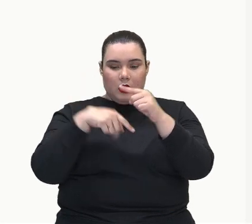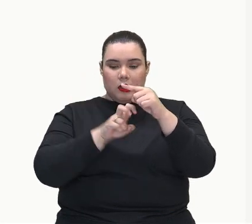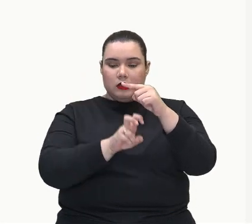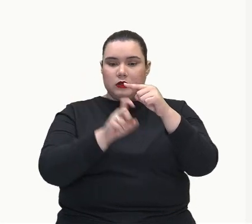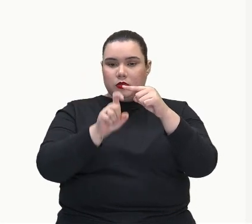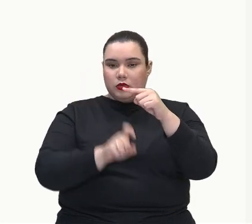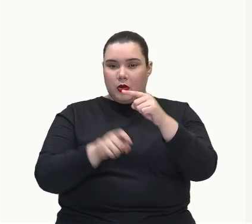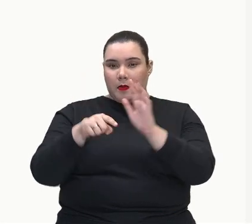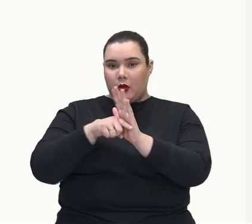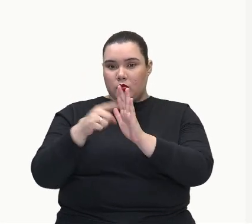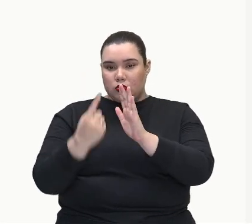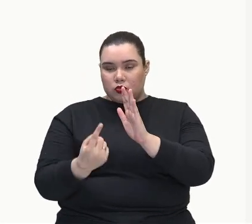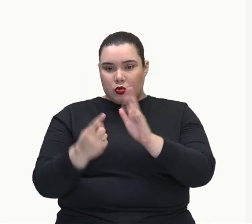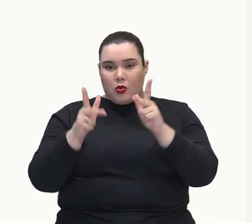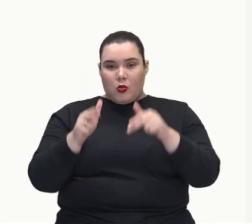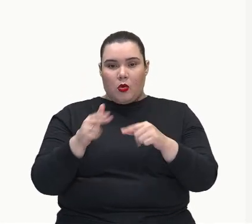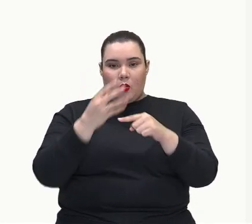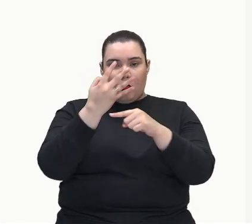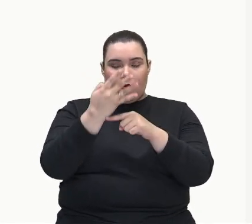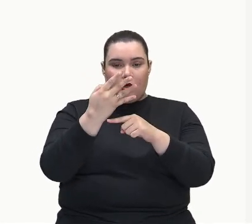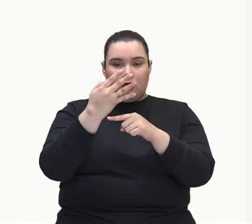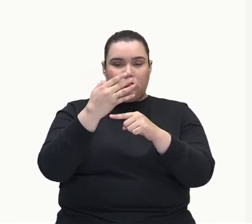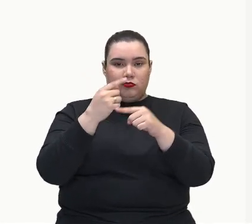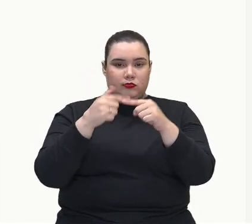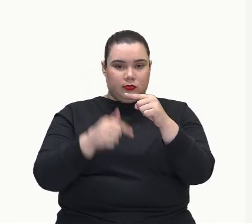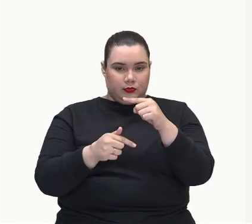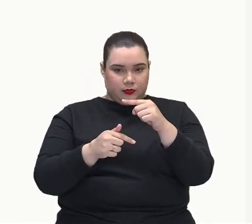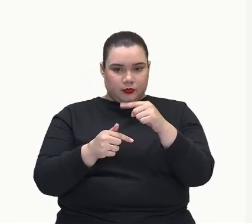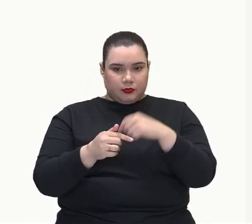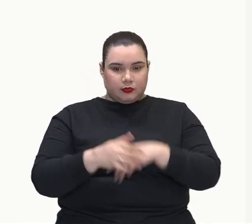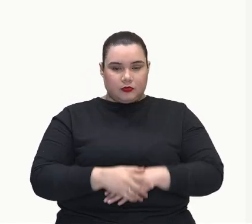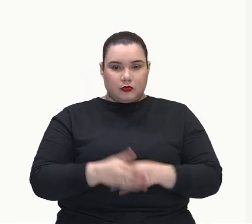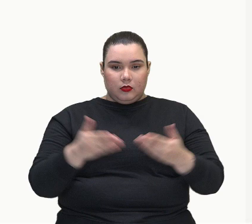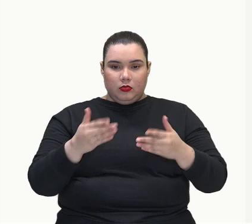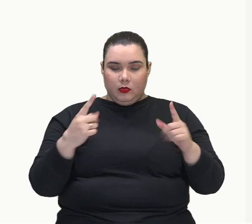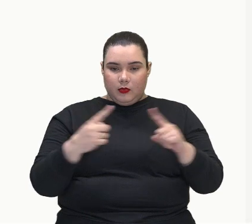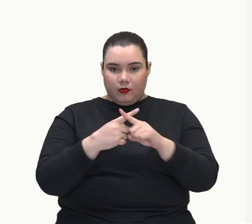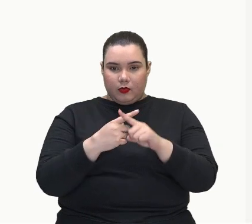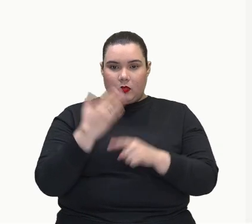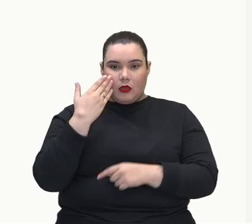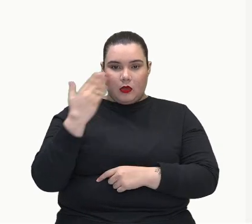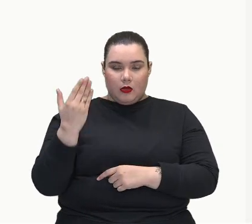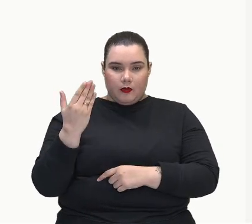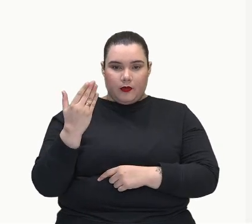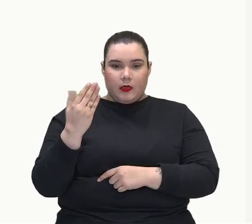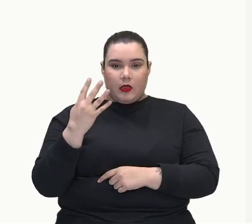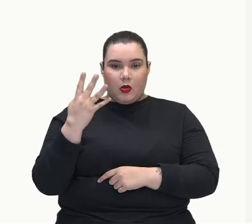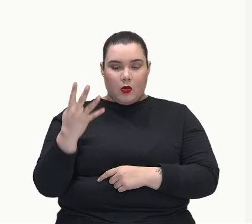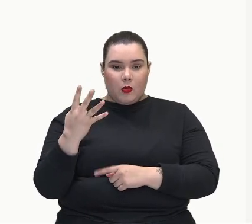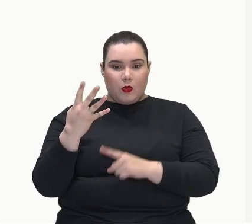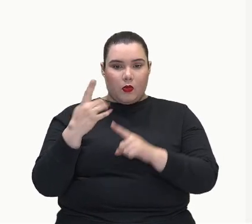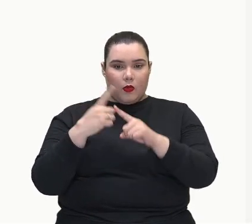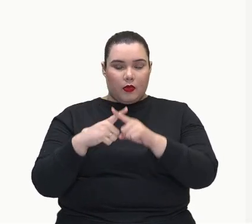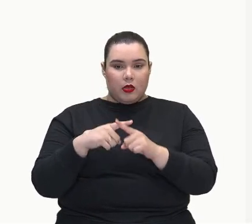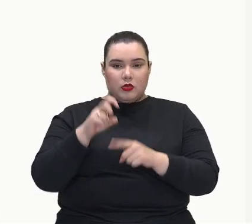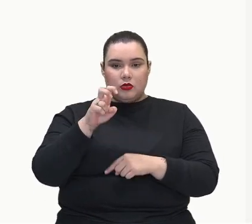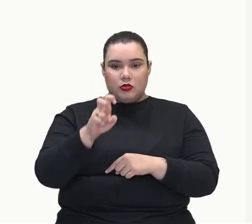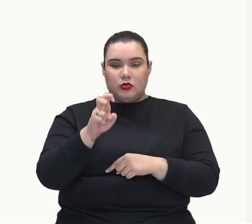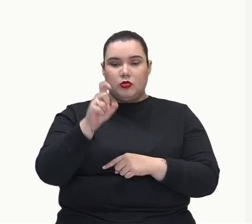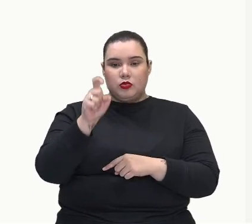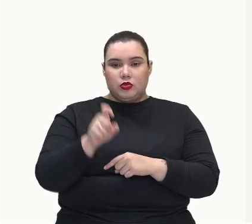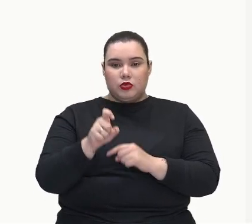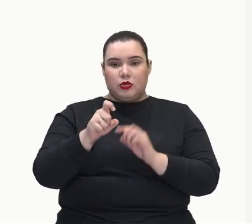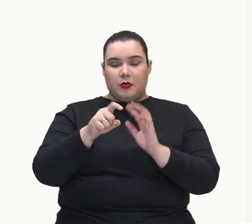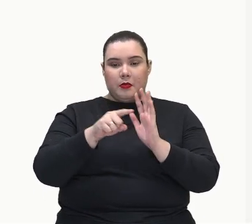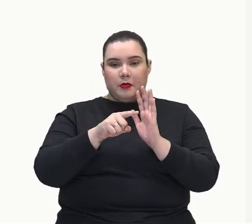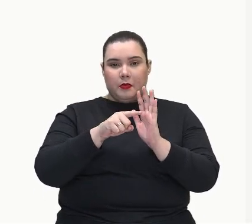a 4 sobre 7. Então, a gente vai fazer essa multiplicação. Ó. 4 vezes 5x mais 1,